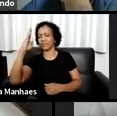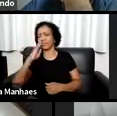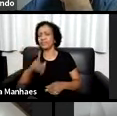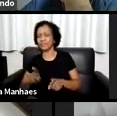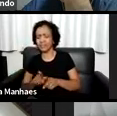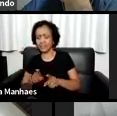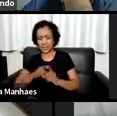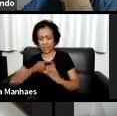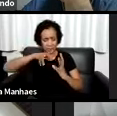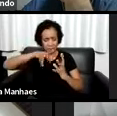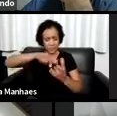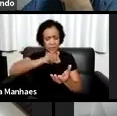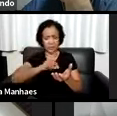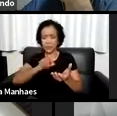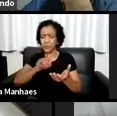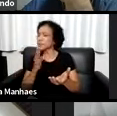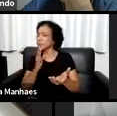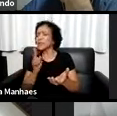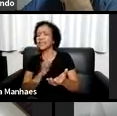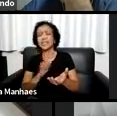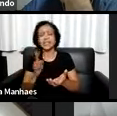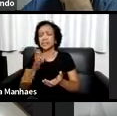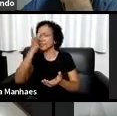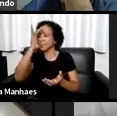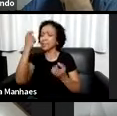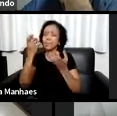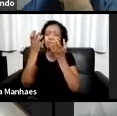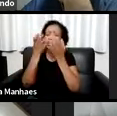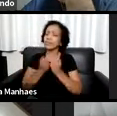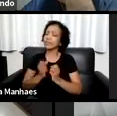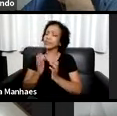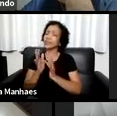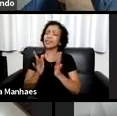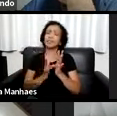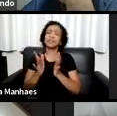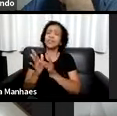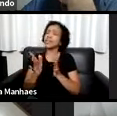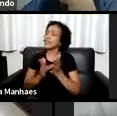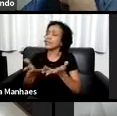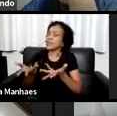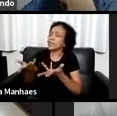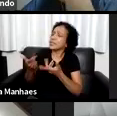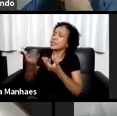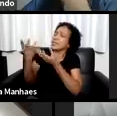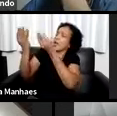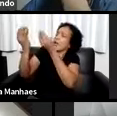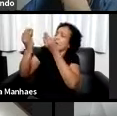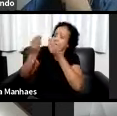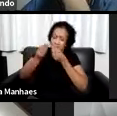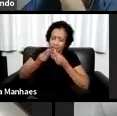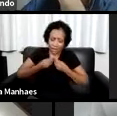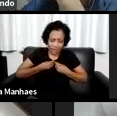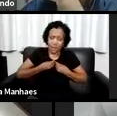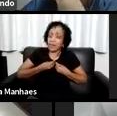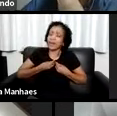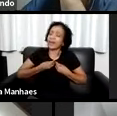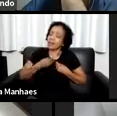estas vidas sejam alcançadas pela tua graça restauradora, curadora,